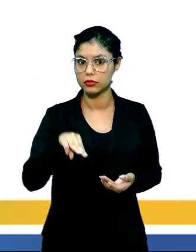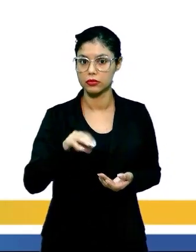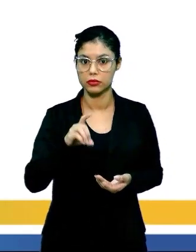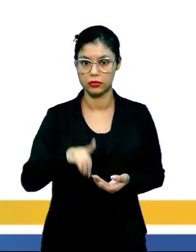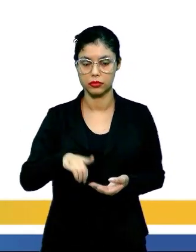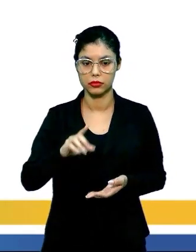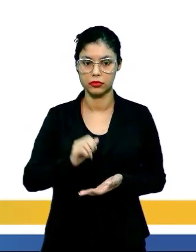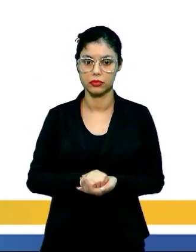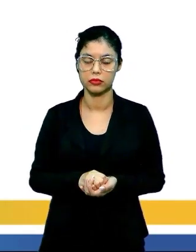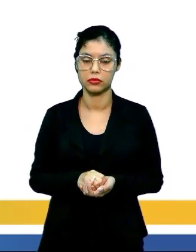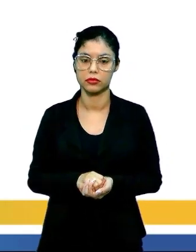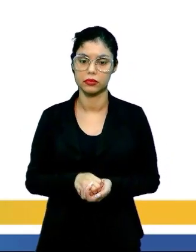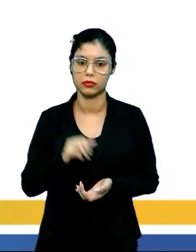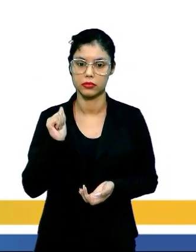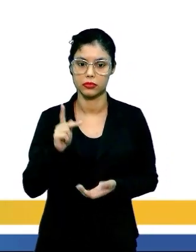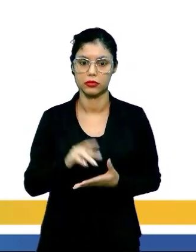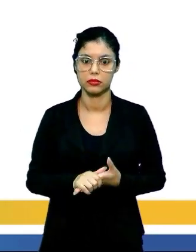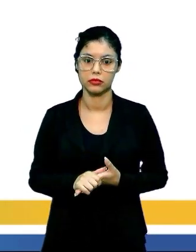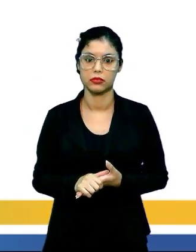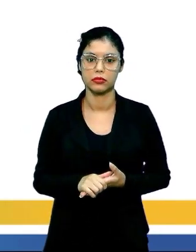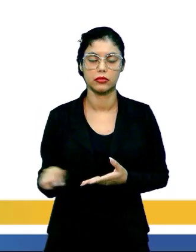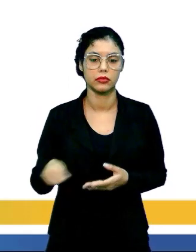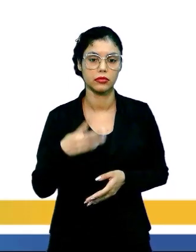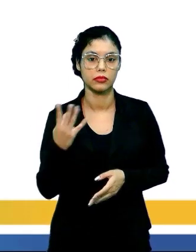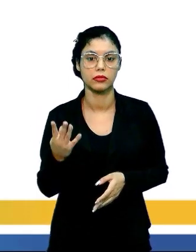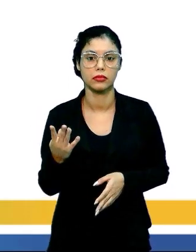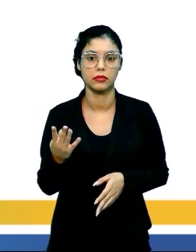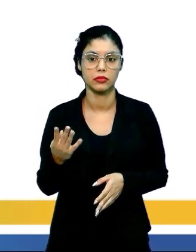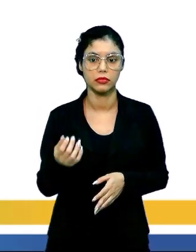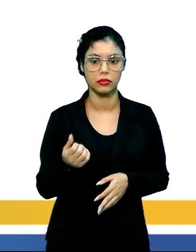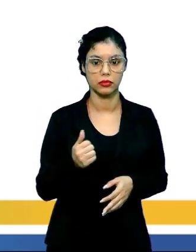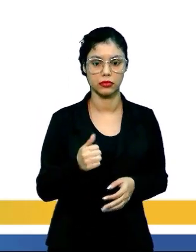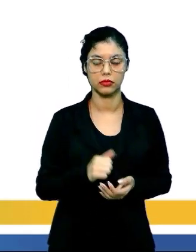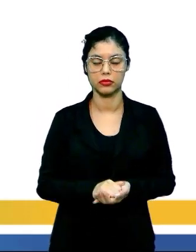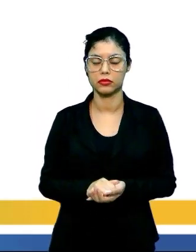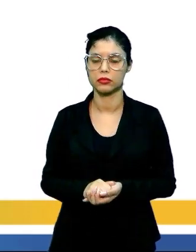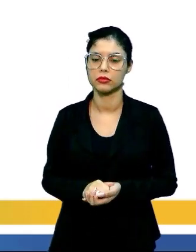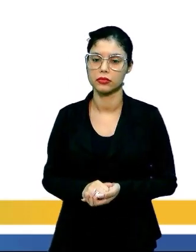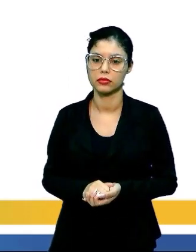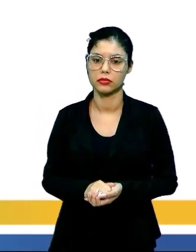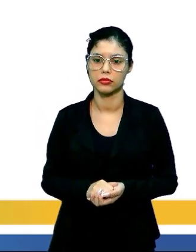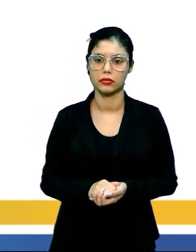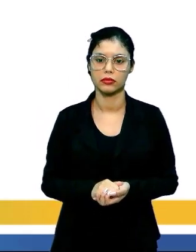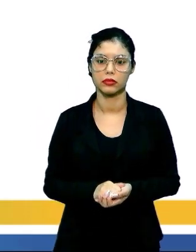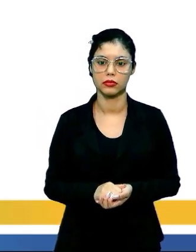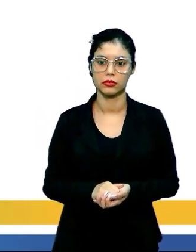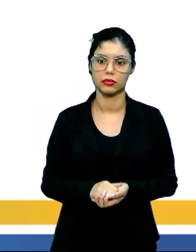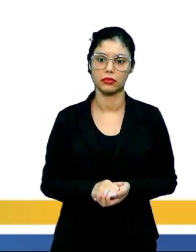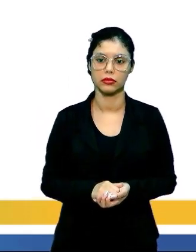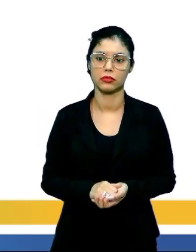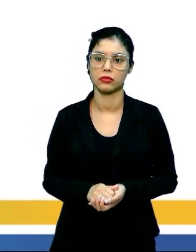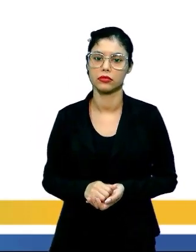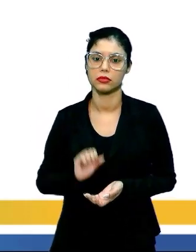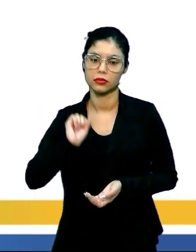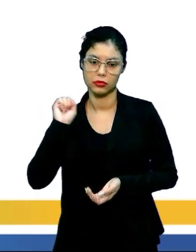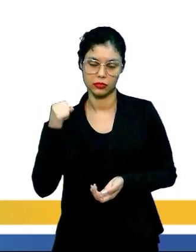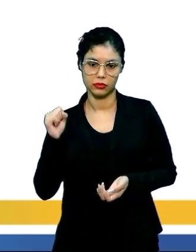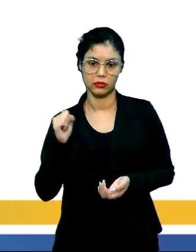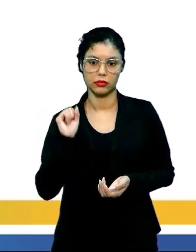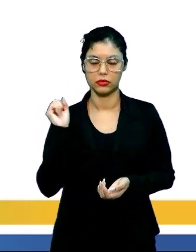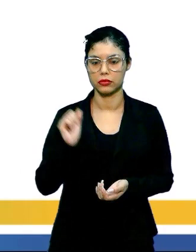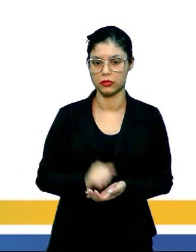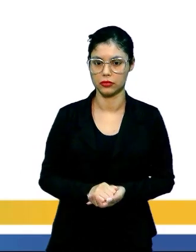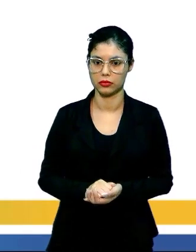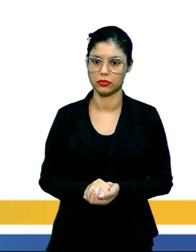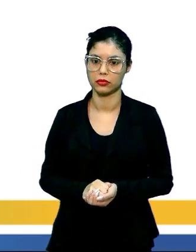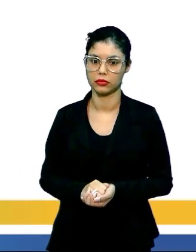mediana. Correto? E eu tenho quantos termos? 2, 3, 4, 5, 6, 7, 8. Eu tenho